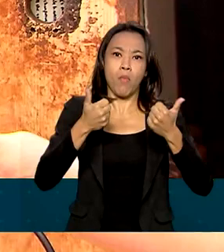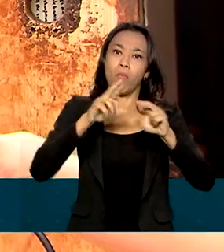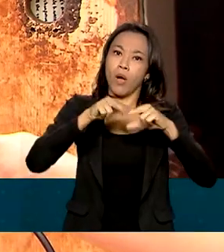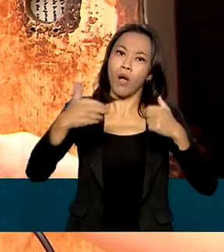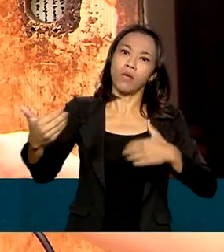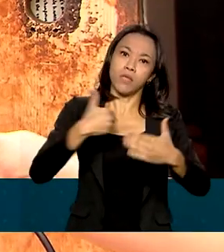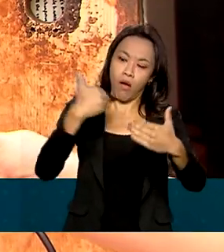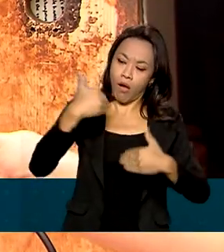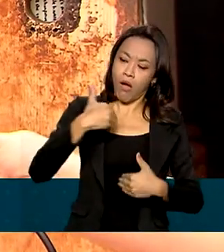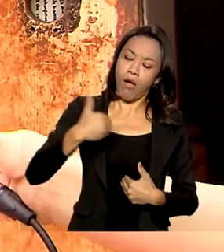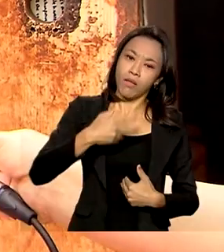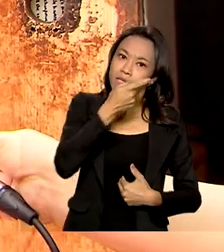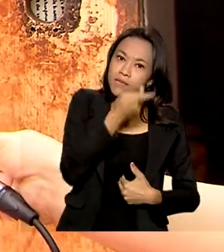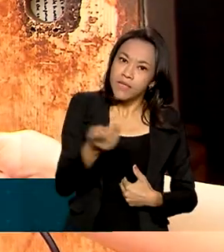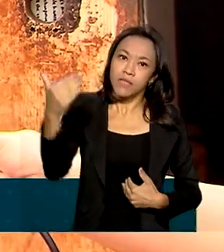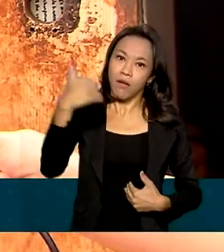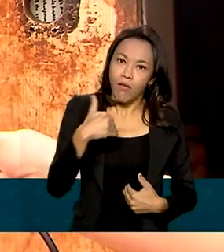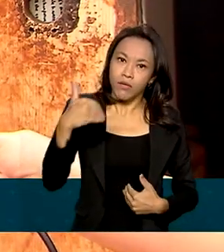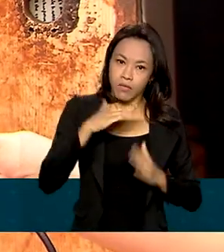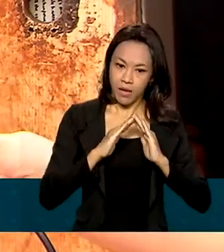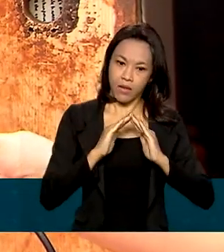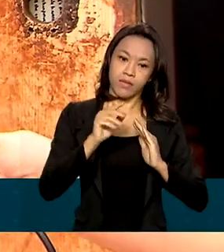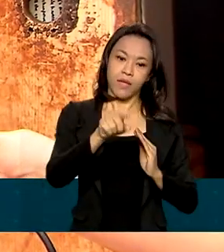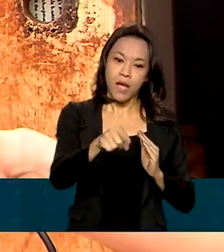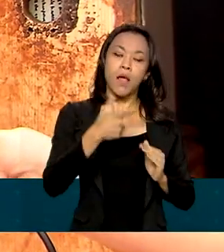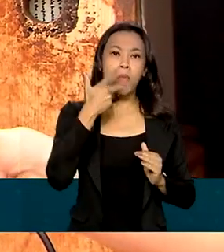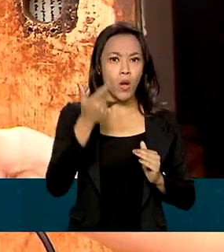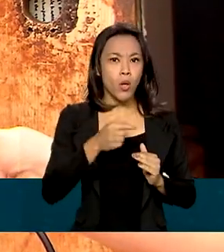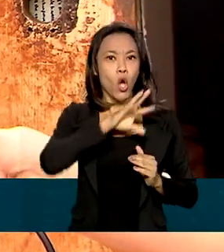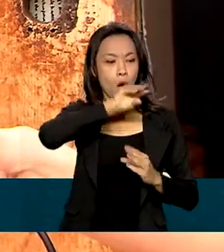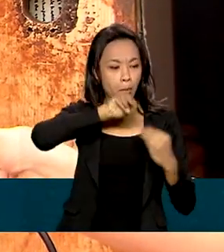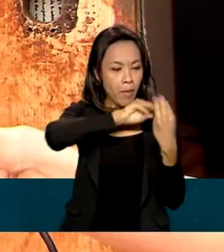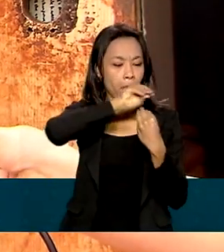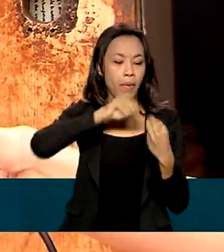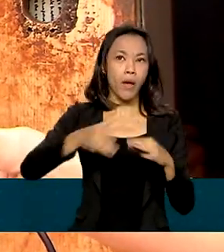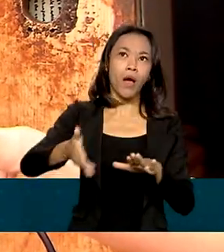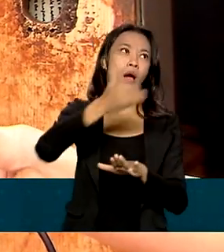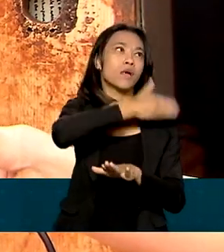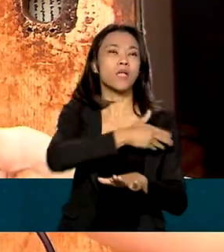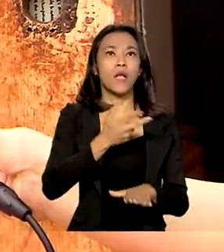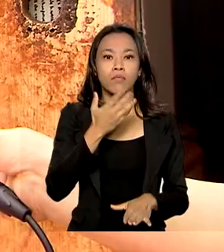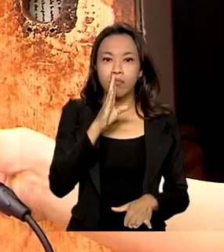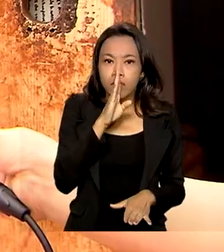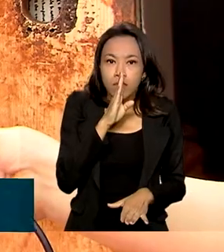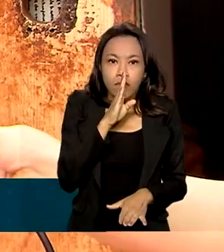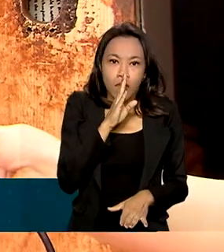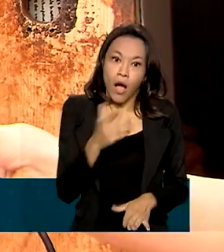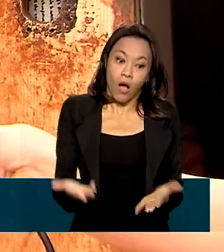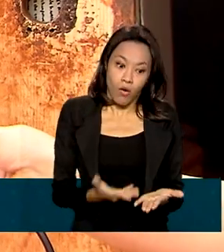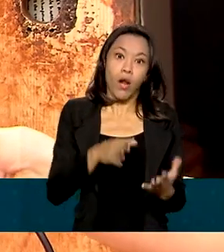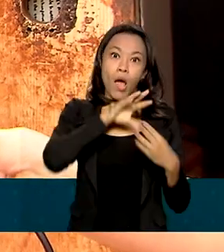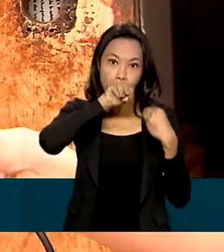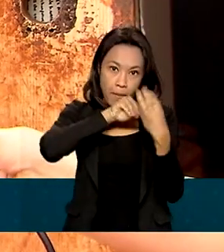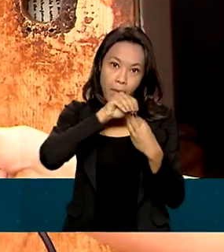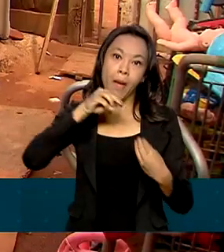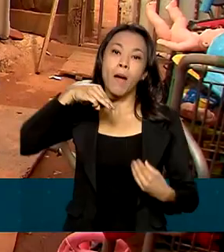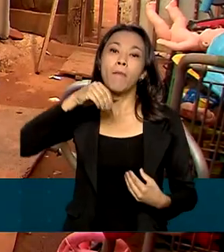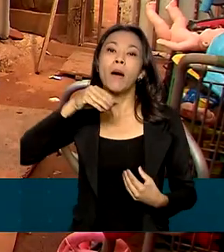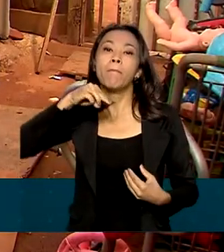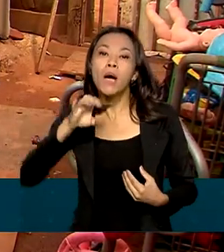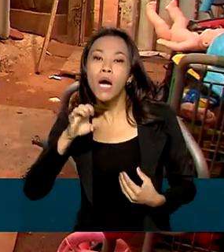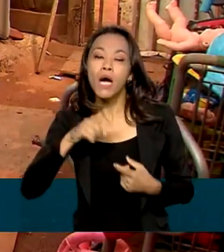a coordenação motora dela melhorou bastante e também coisas que ela não falava que agora ela fala como mamãe